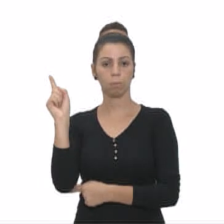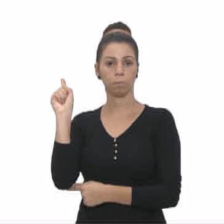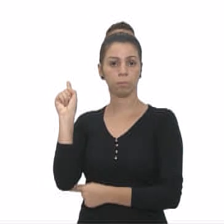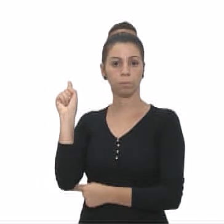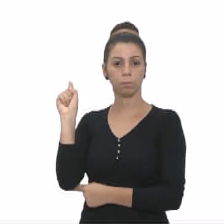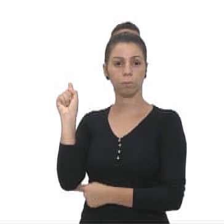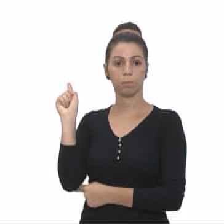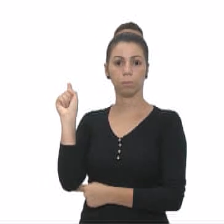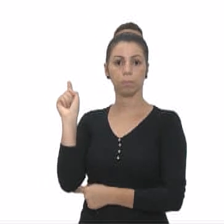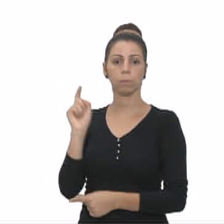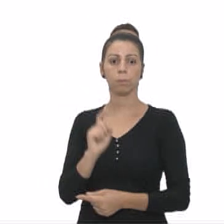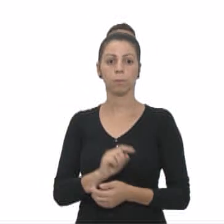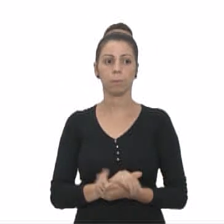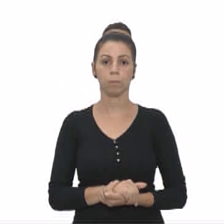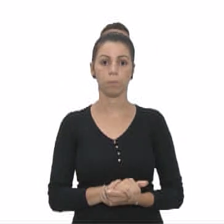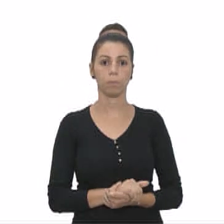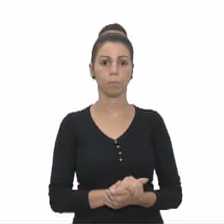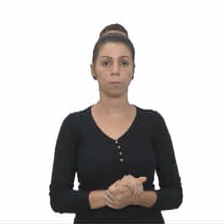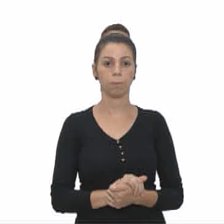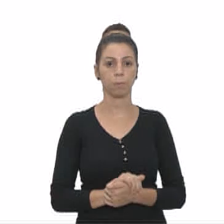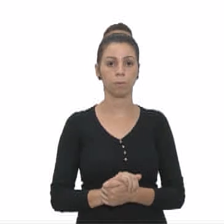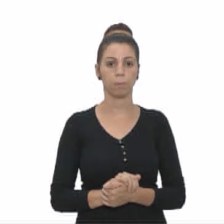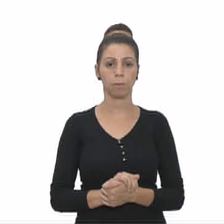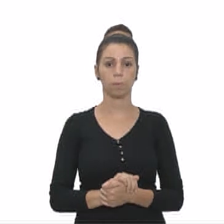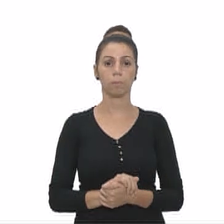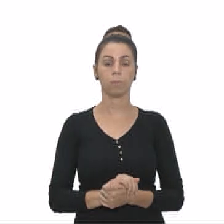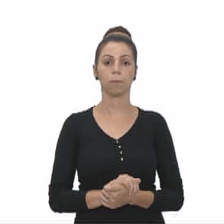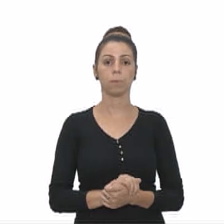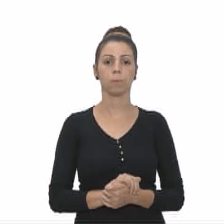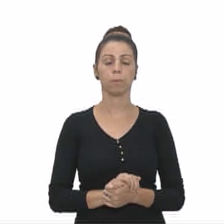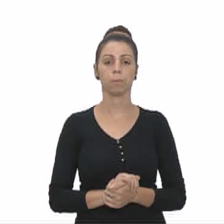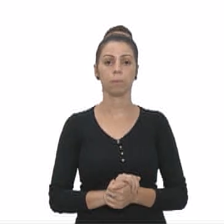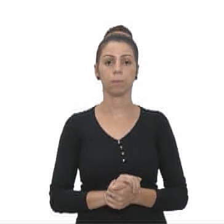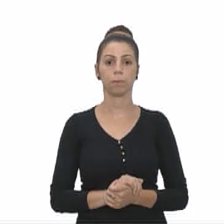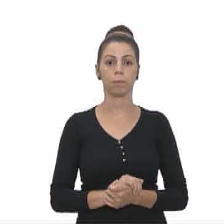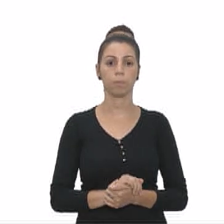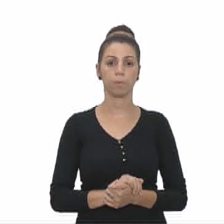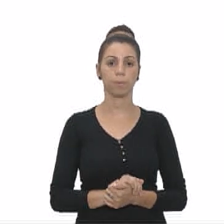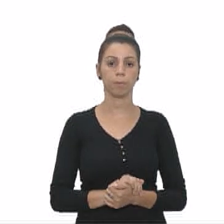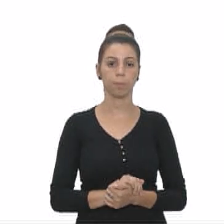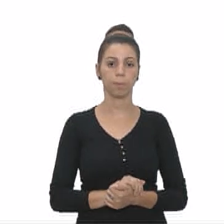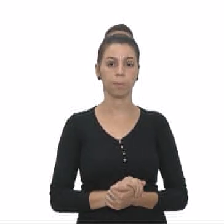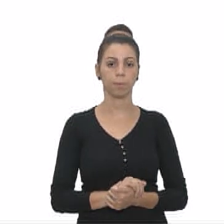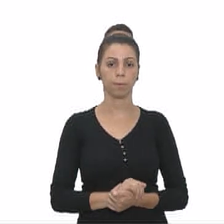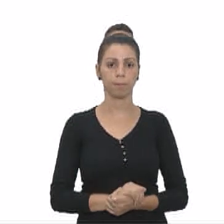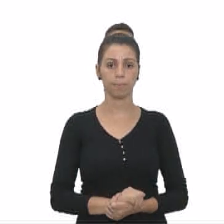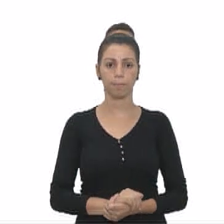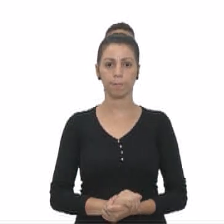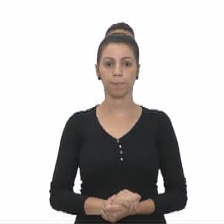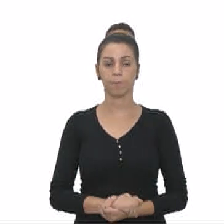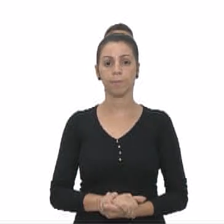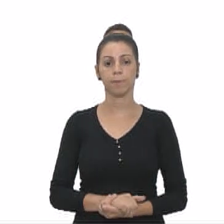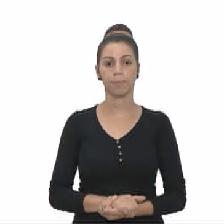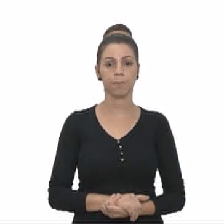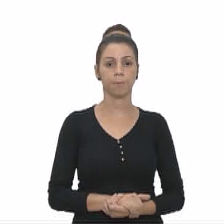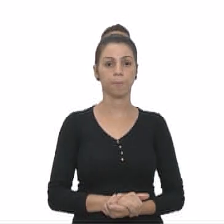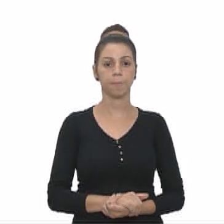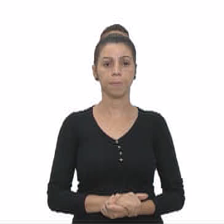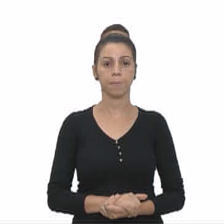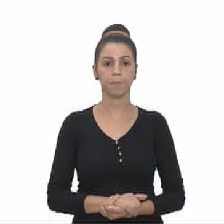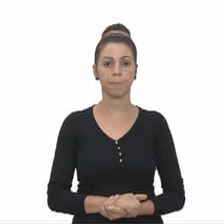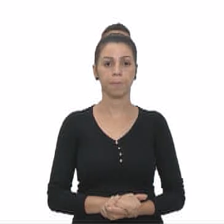mañana. No estarás em mis sueños, em el destino original de mis palabras. Nenhuma